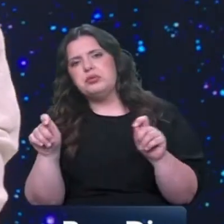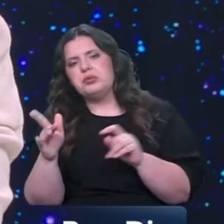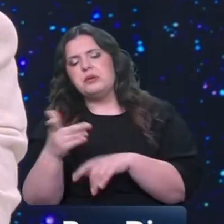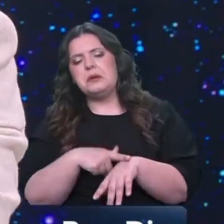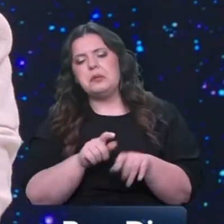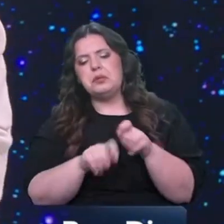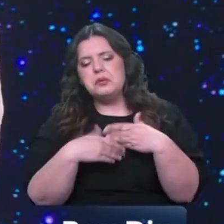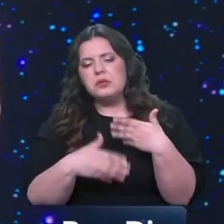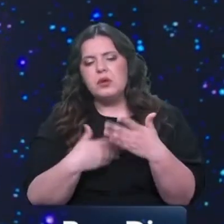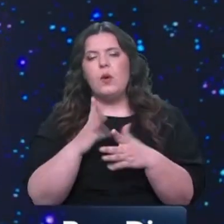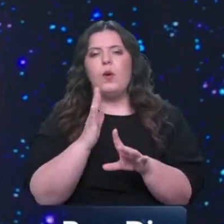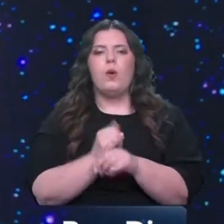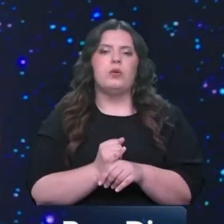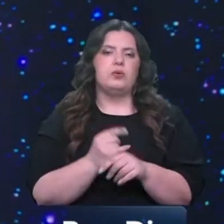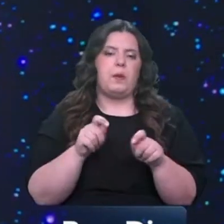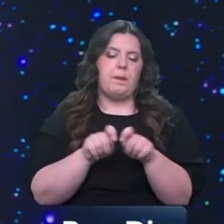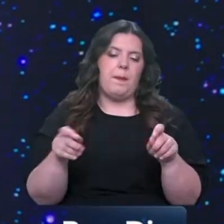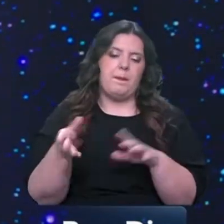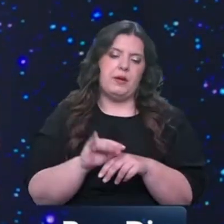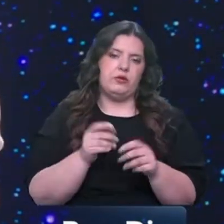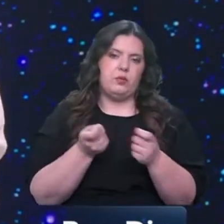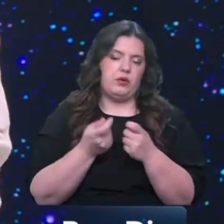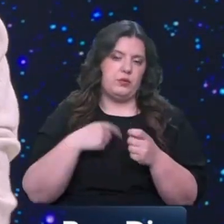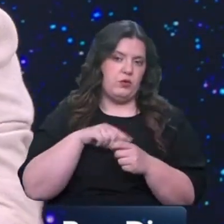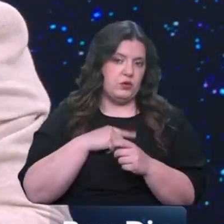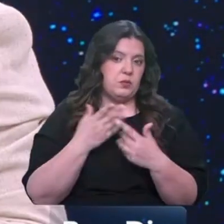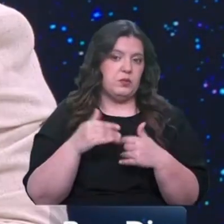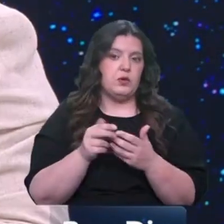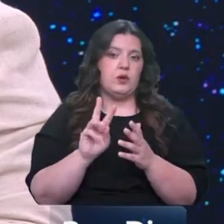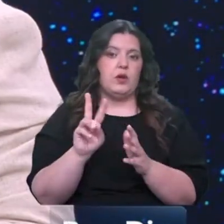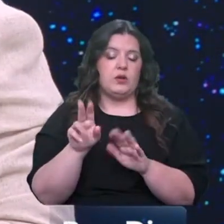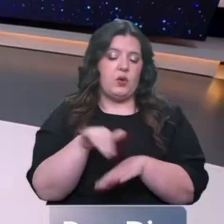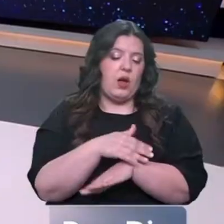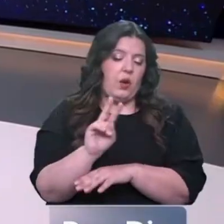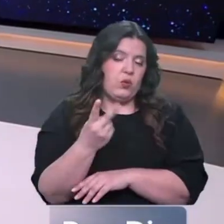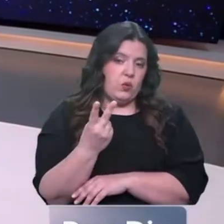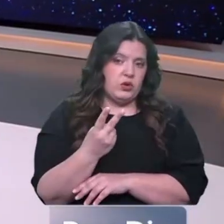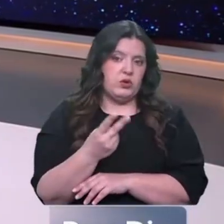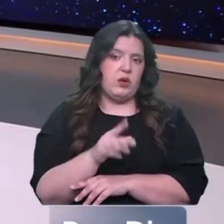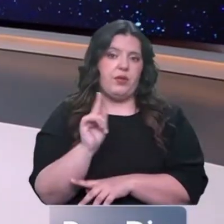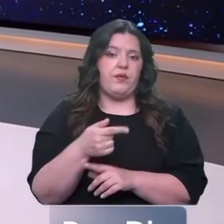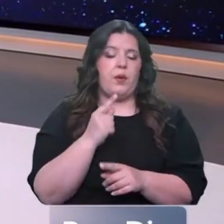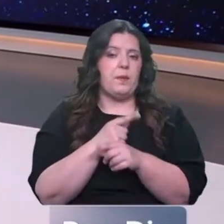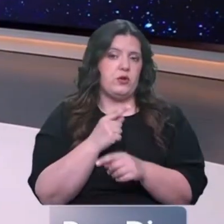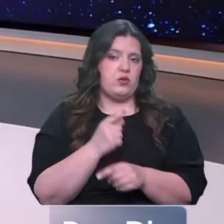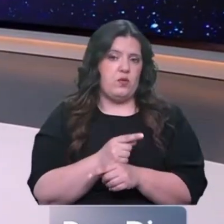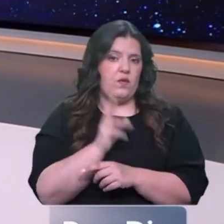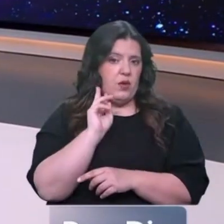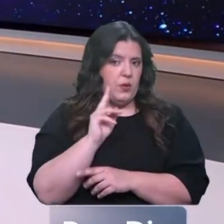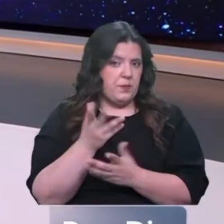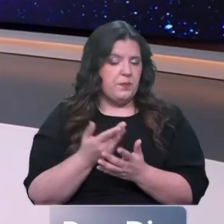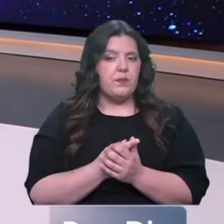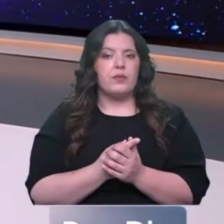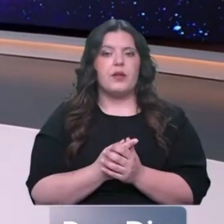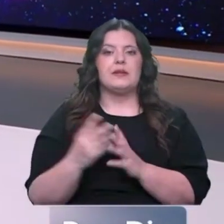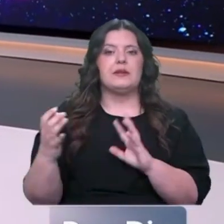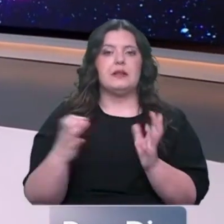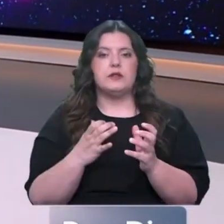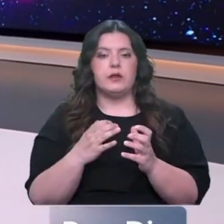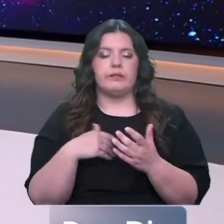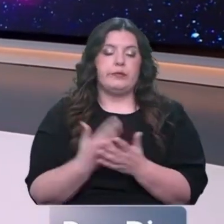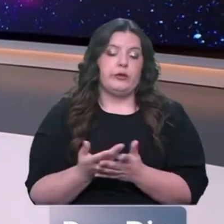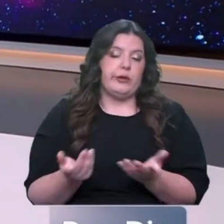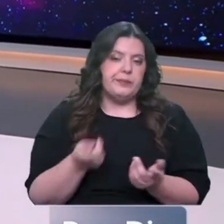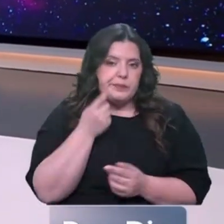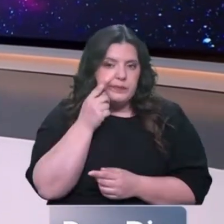tempo, outro que nos mete mais próximo de nós. Mas são duas réguas, Jorge, e portanto deviam dar o mesmo valor. Tensão, não dão.